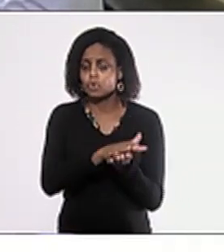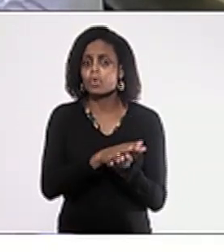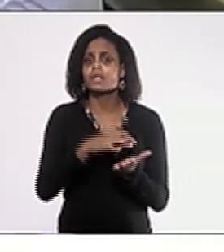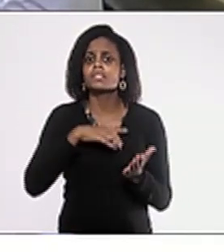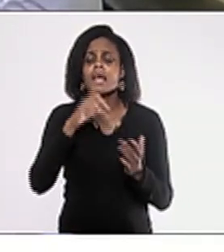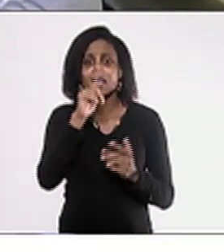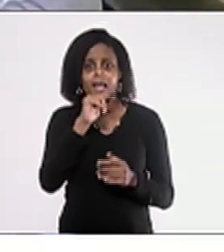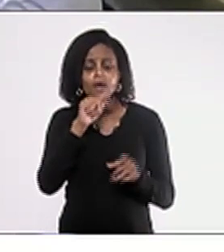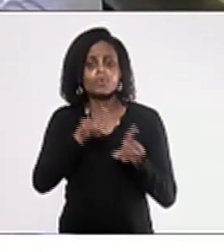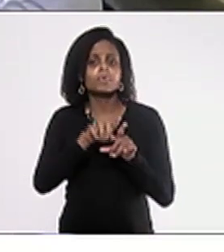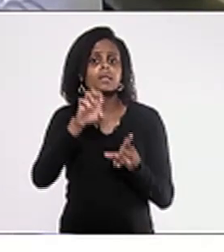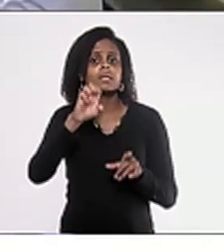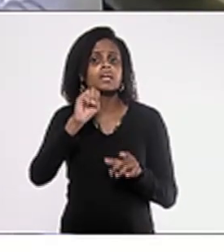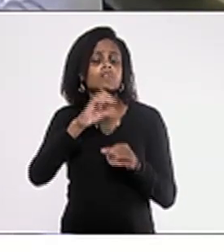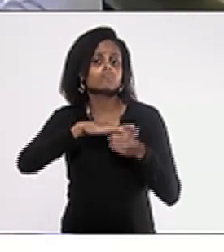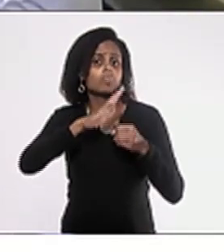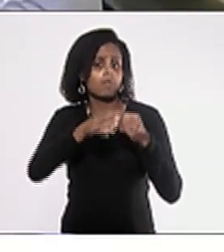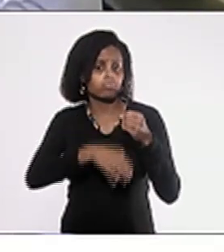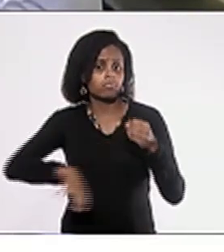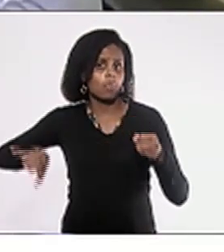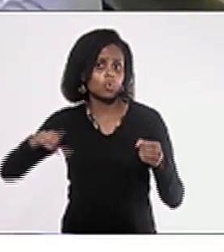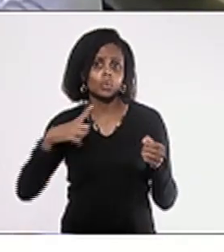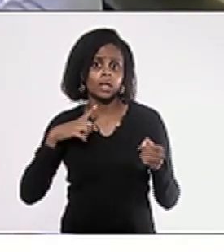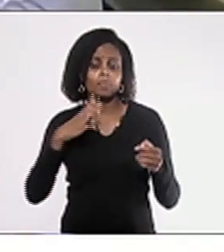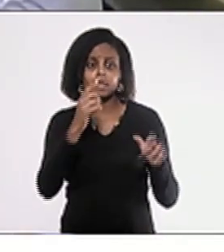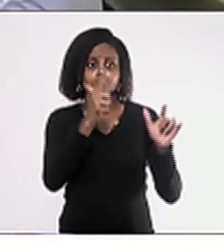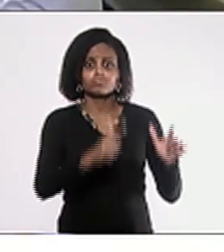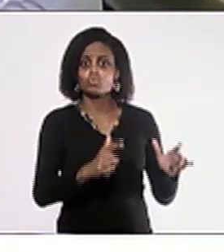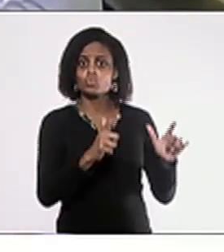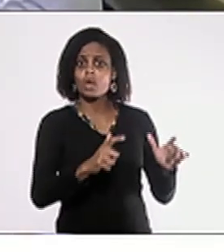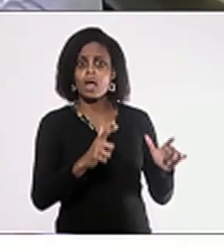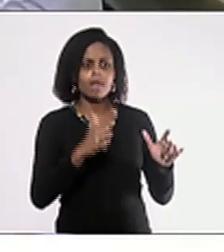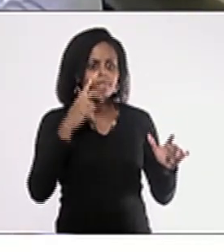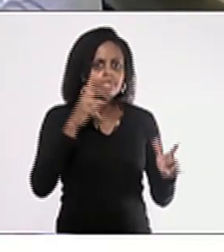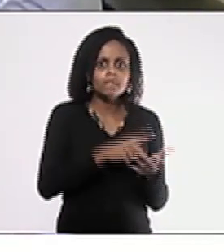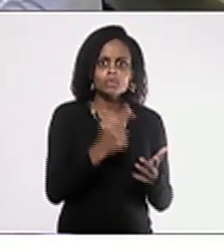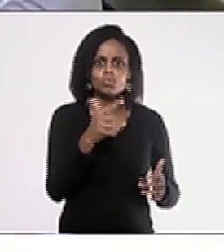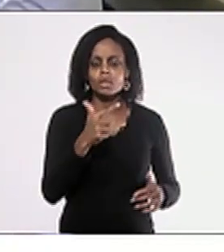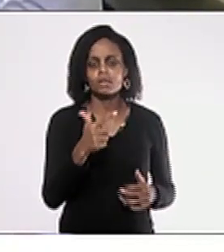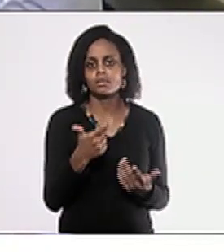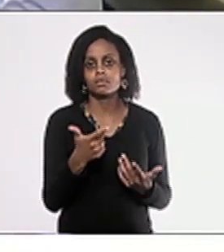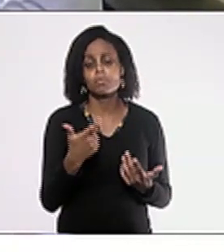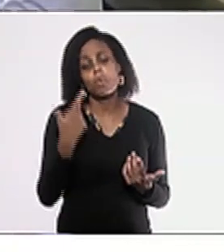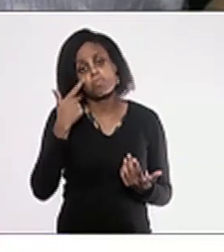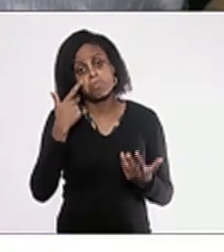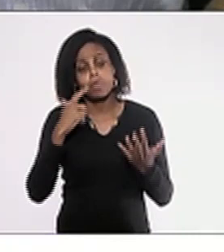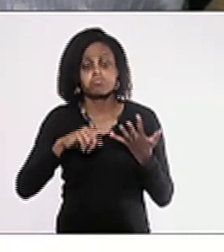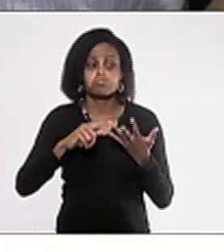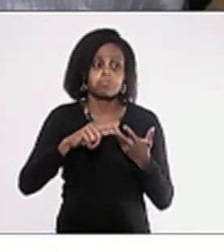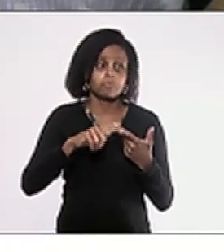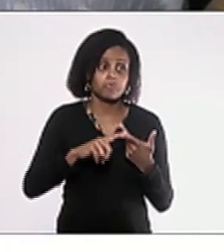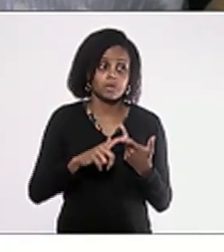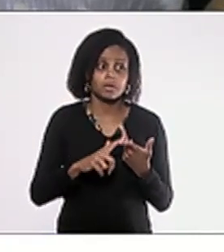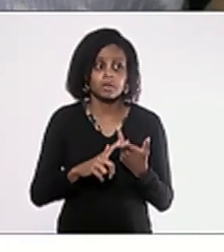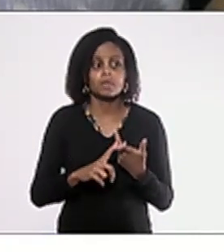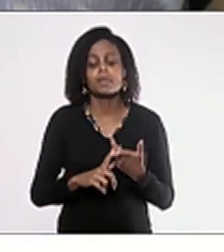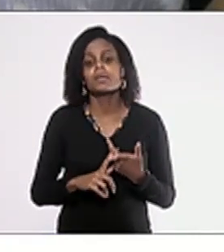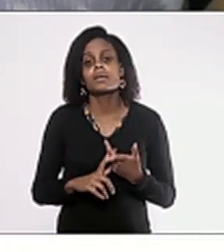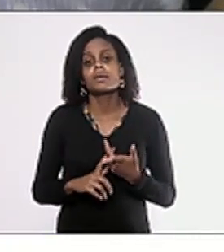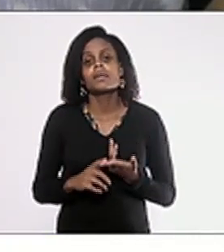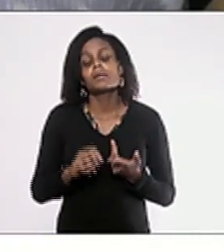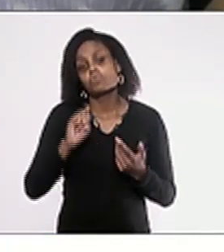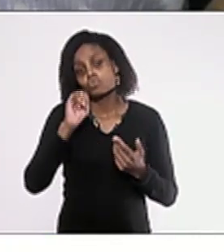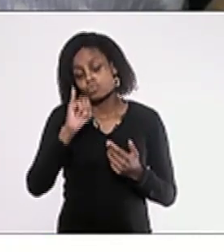esgoto existe, mas não há um ou outro. Tem que ver o caso pontualmente. Em regra, a cobrança é feita aonde há